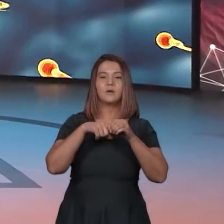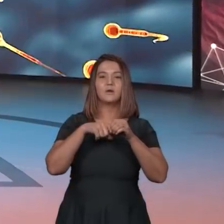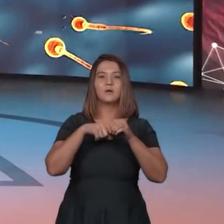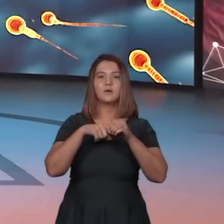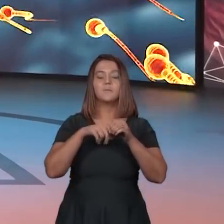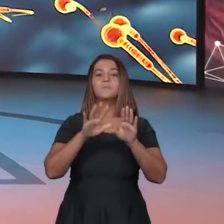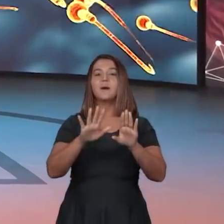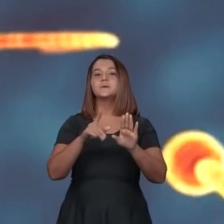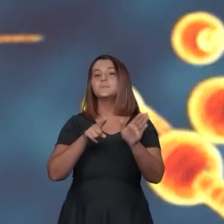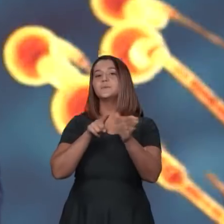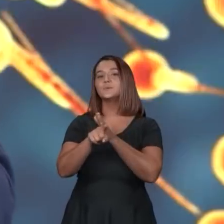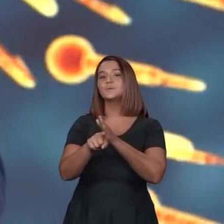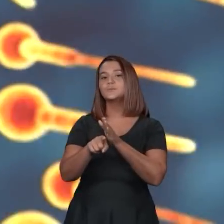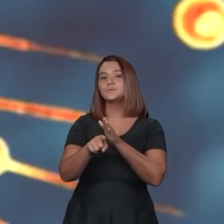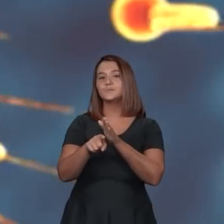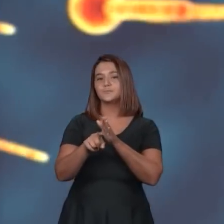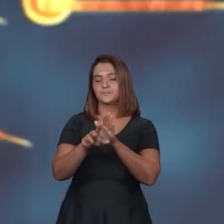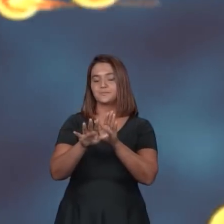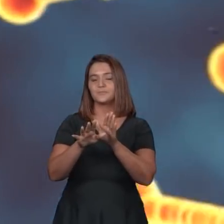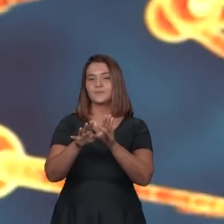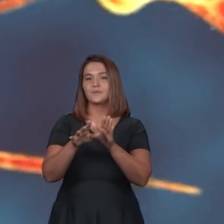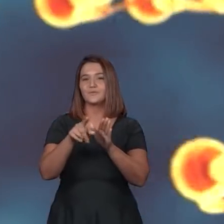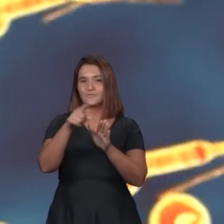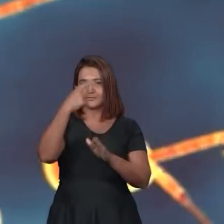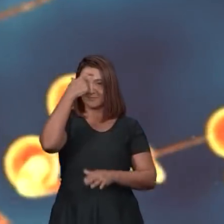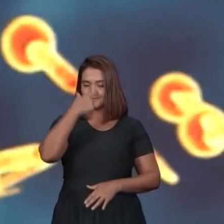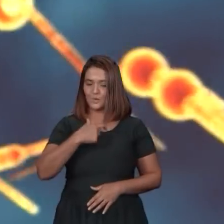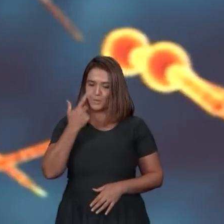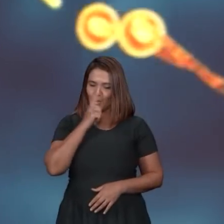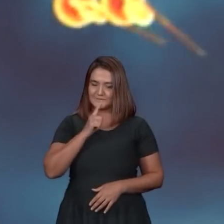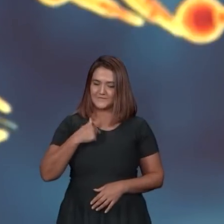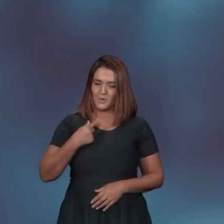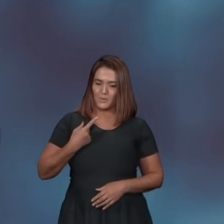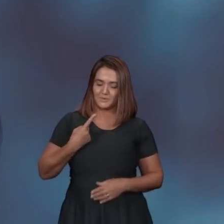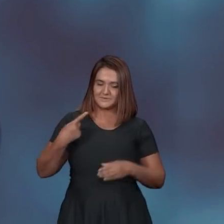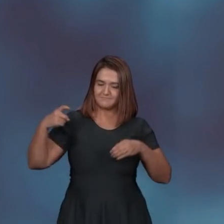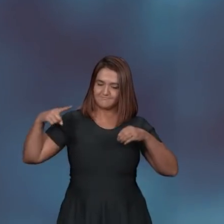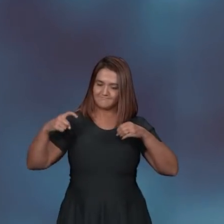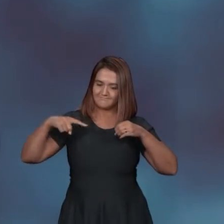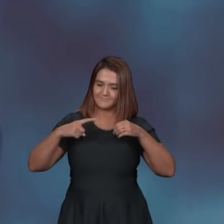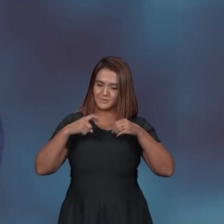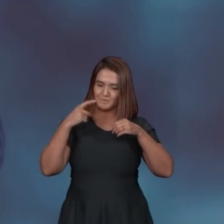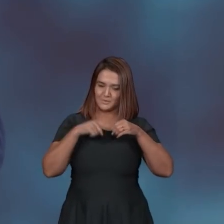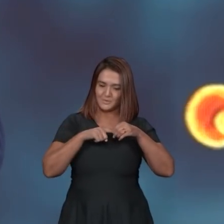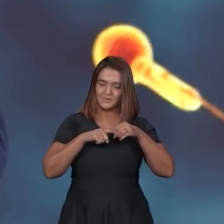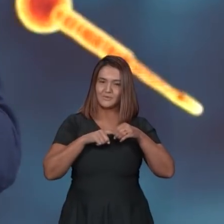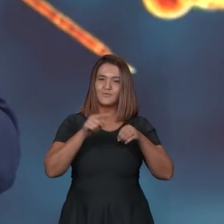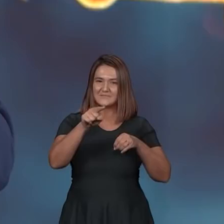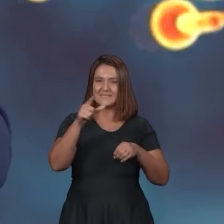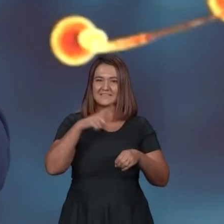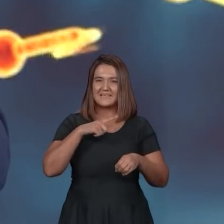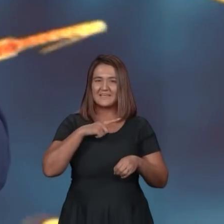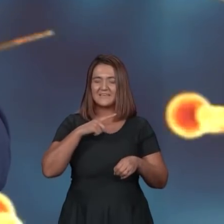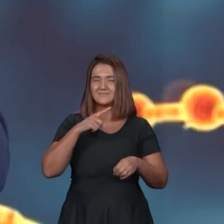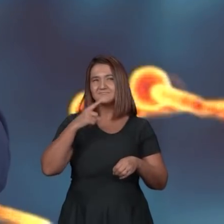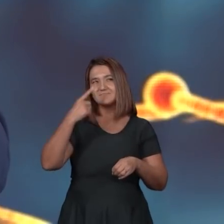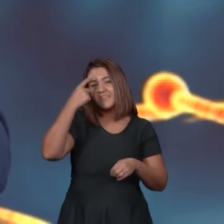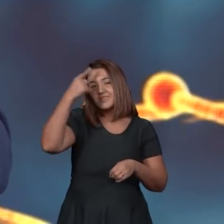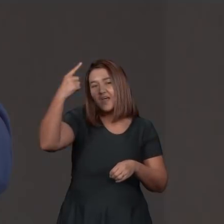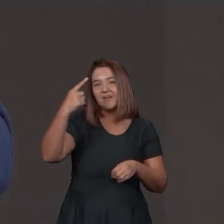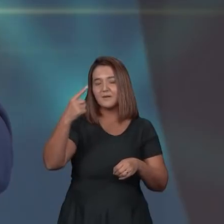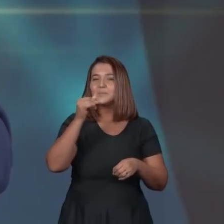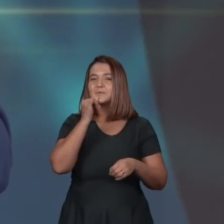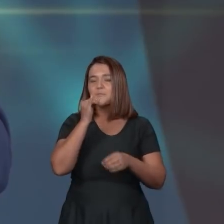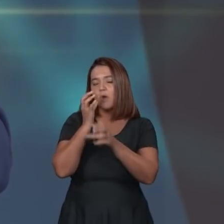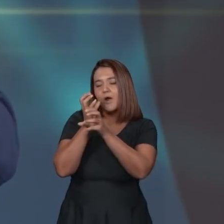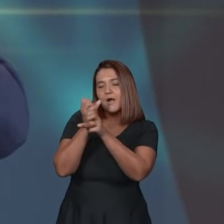você? Eu vou mudar um pouco a pergunta. Você tem ideia do cálculo matemático, a probabilidade matemática que